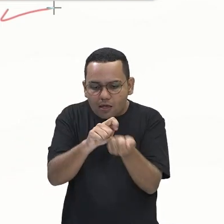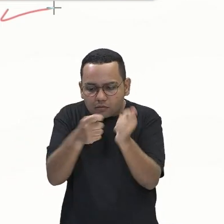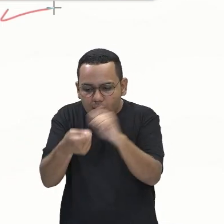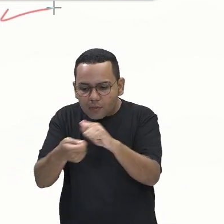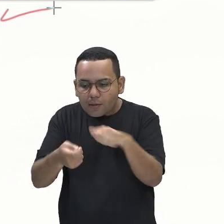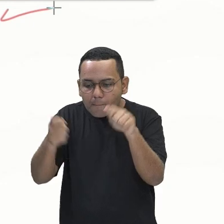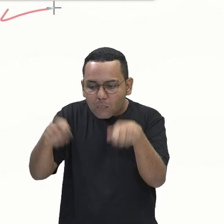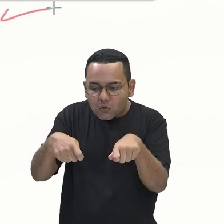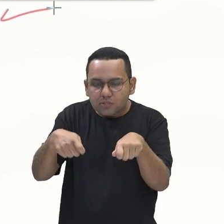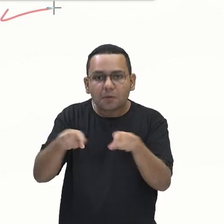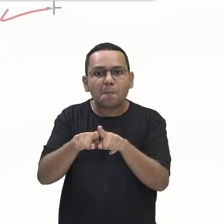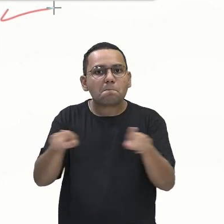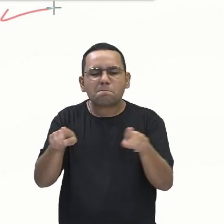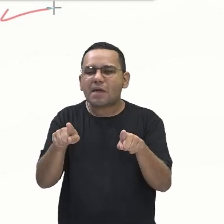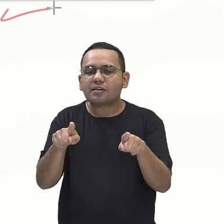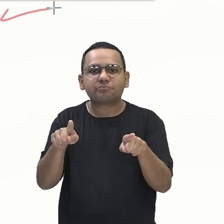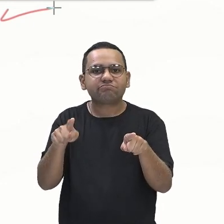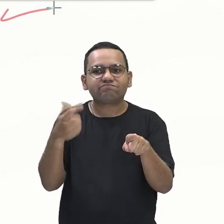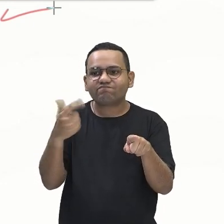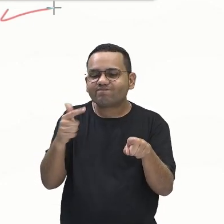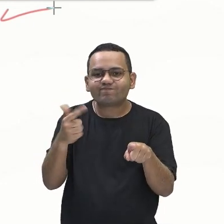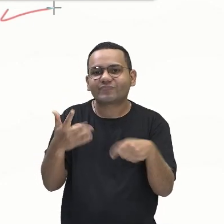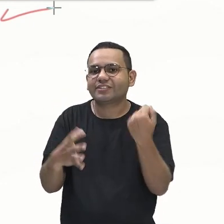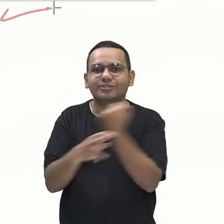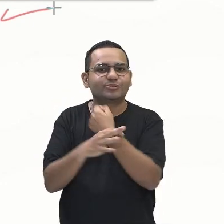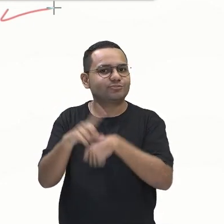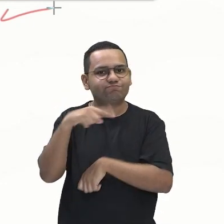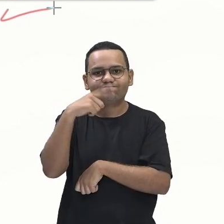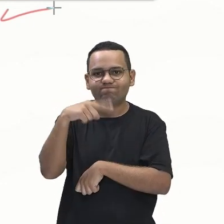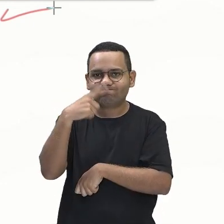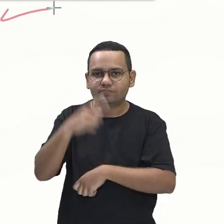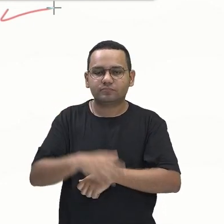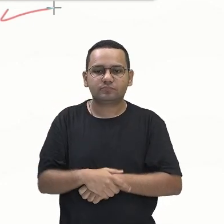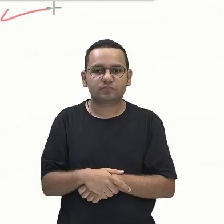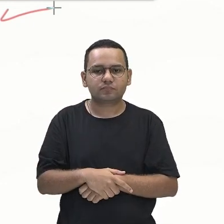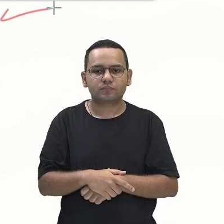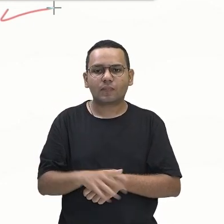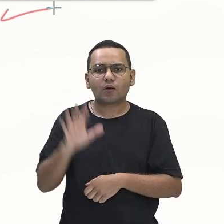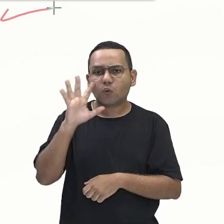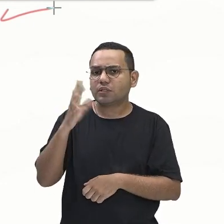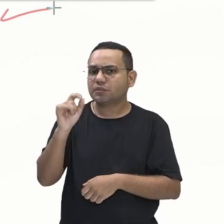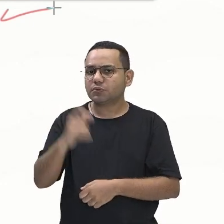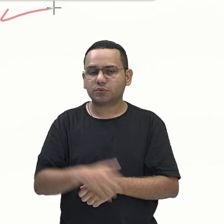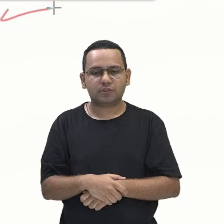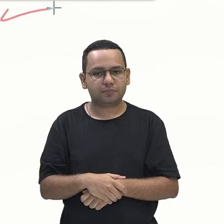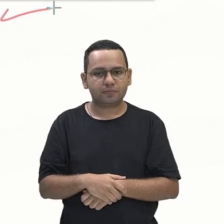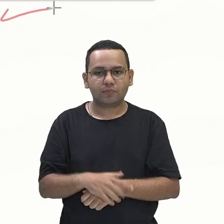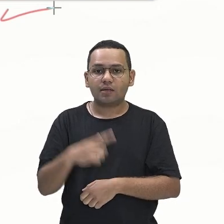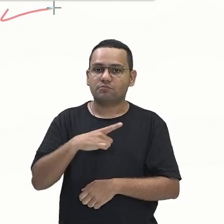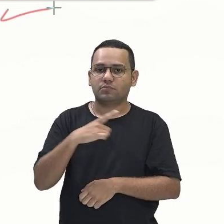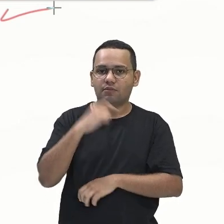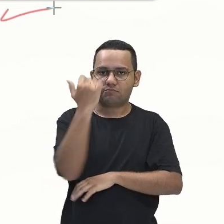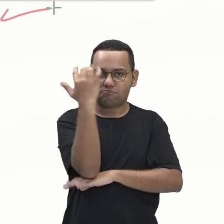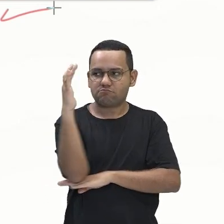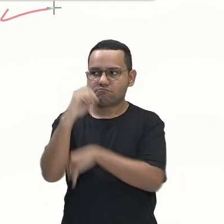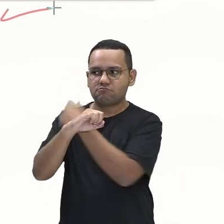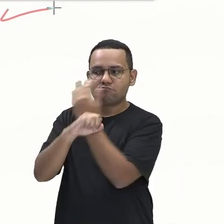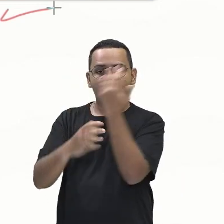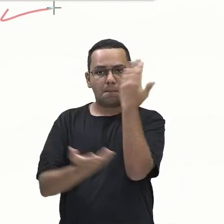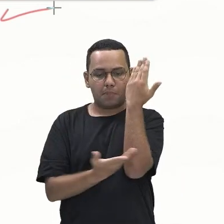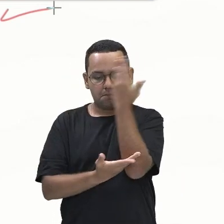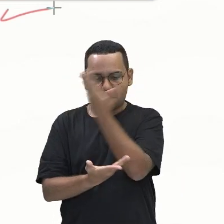que não dava segurança. E aí o que aconteceu? Houve o desmatamento, houve a ocupação irregular